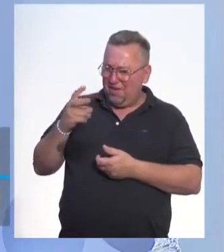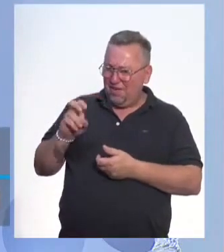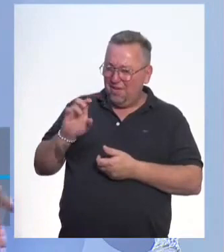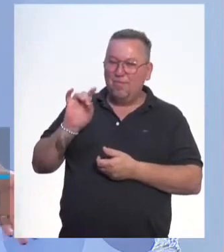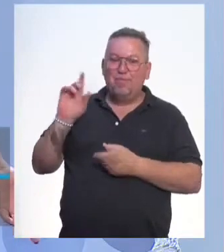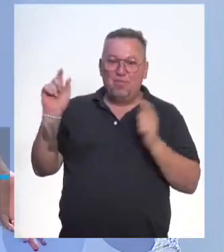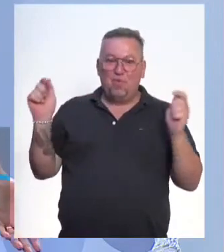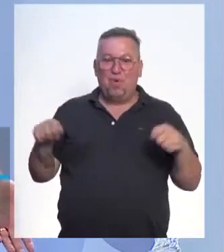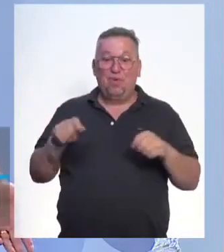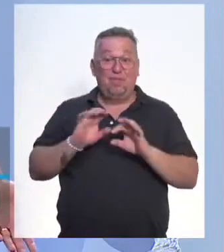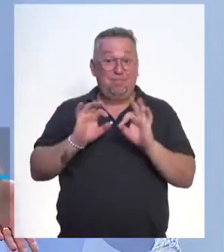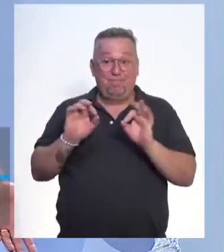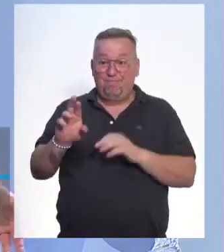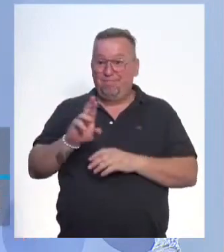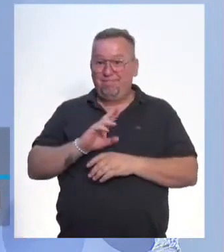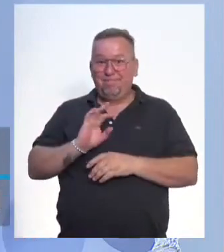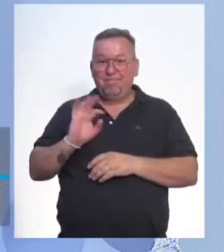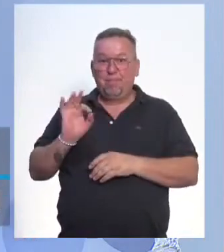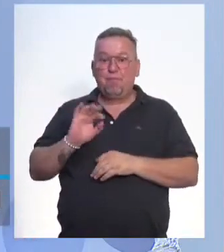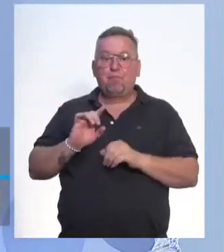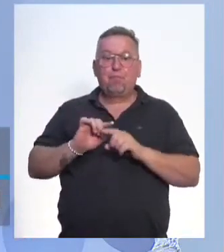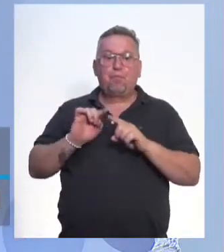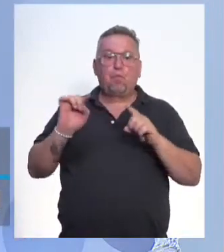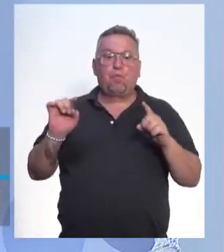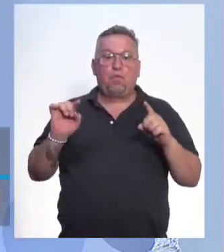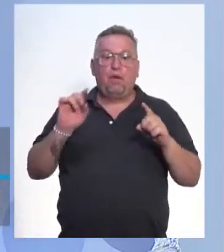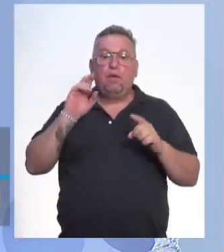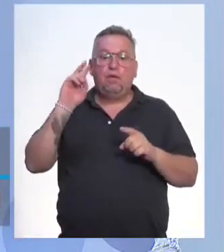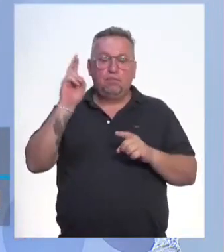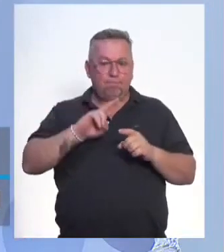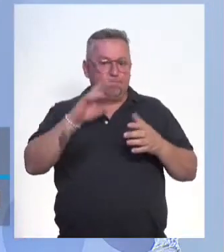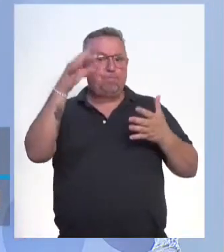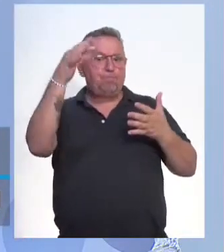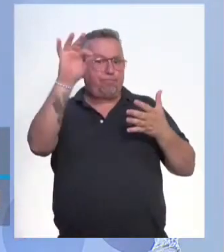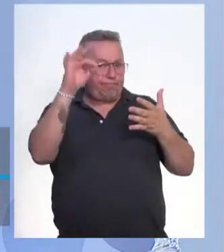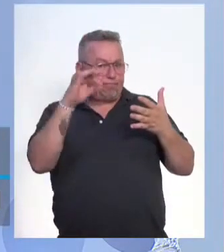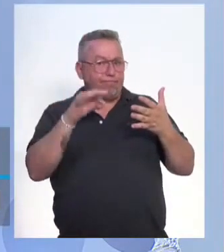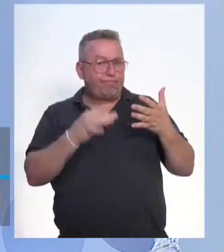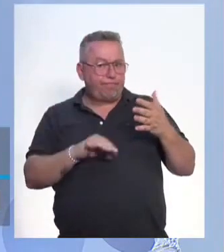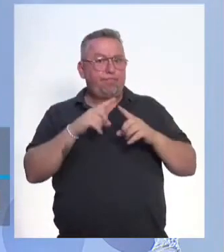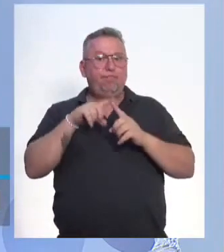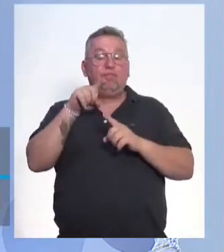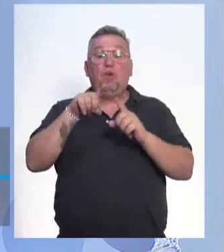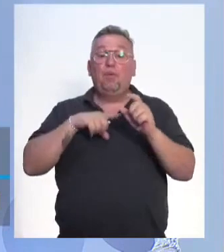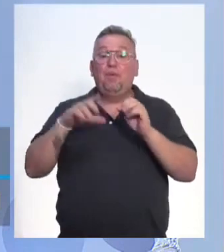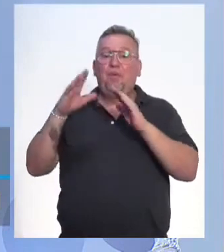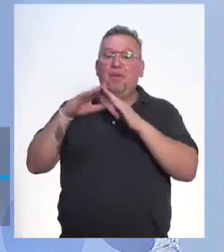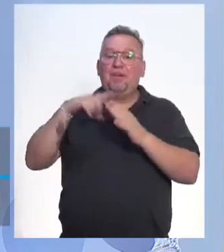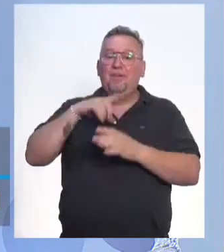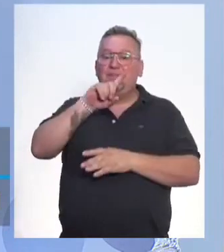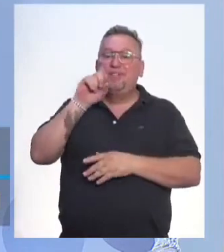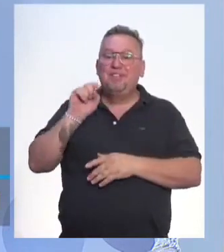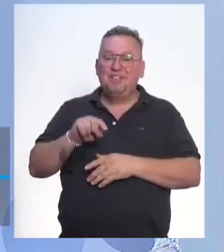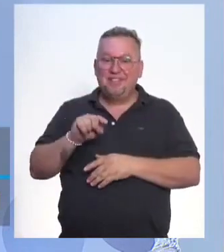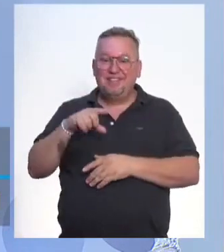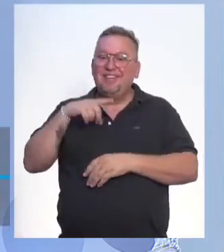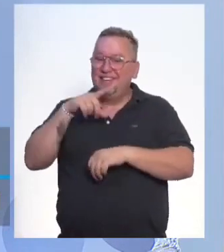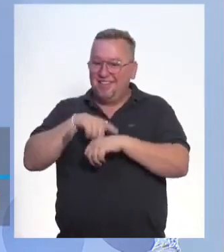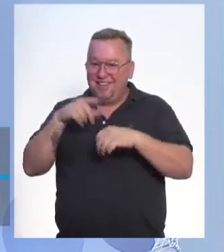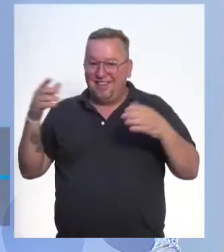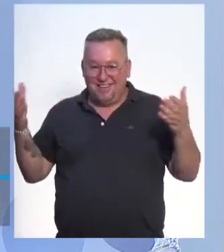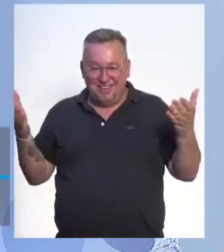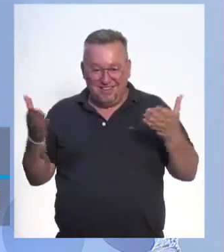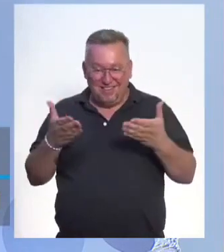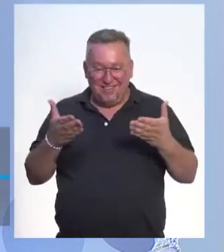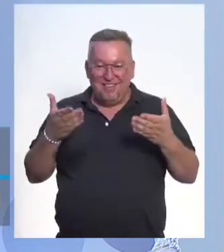pode ser, né? Ninguém deu outra resposta, mas vamos conferir, porque se você em casa está com dúvida, o momento é